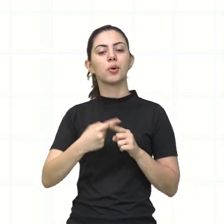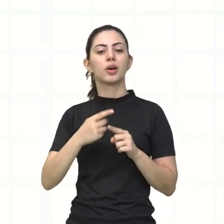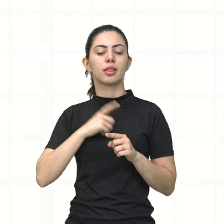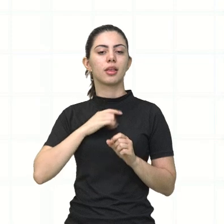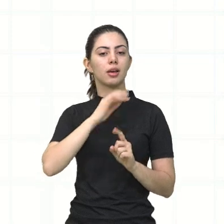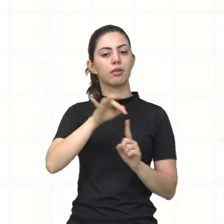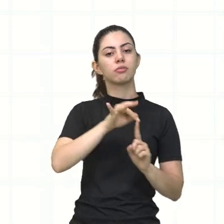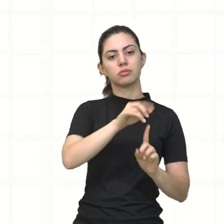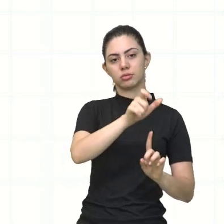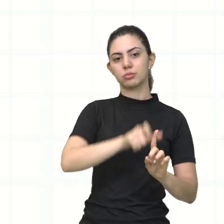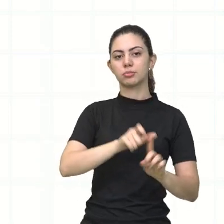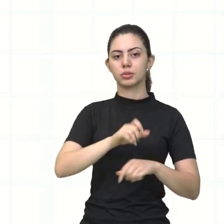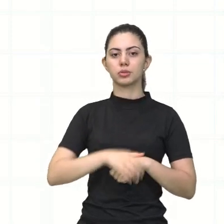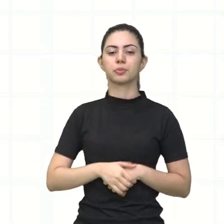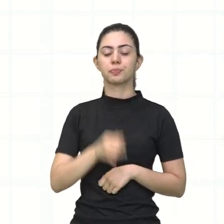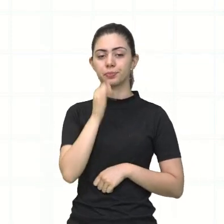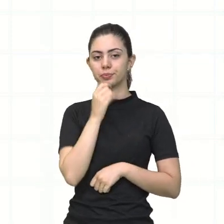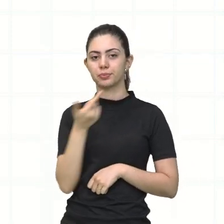de sujeito.